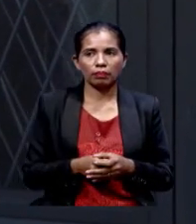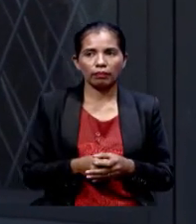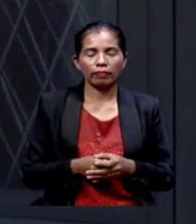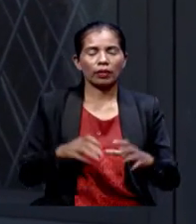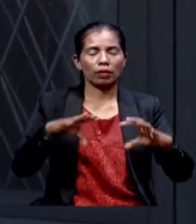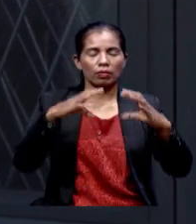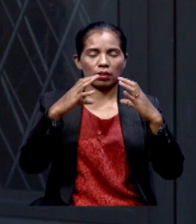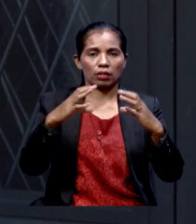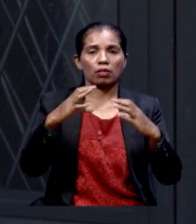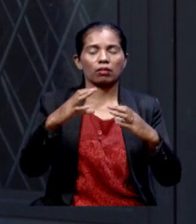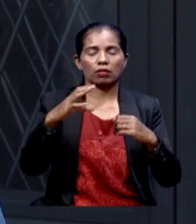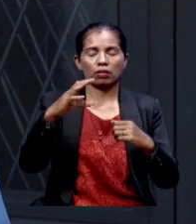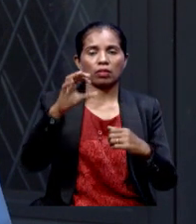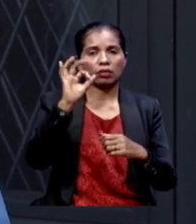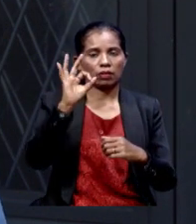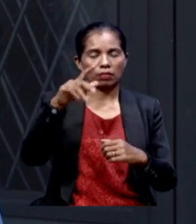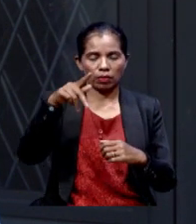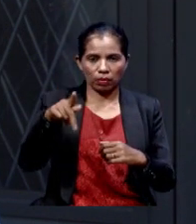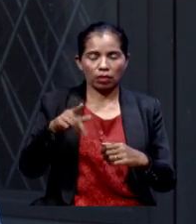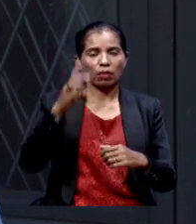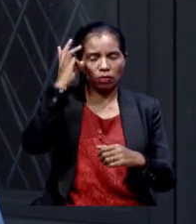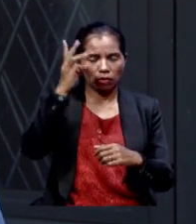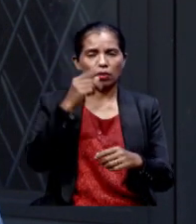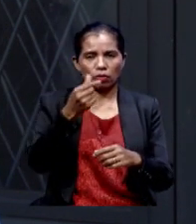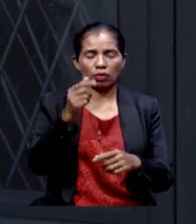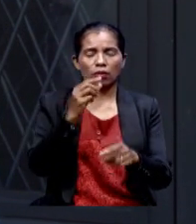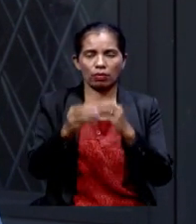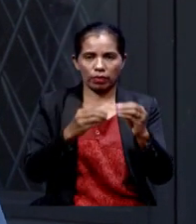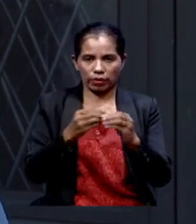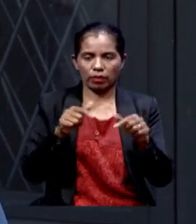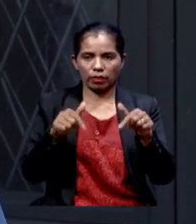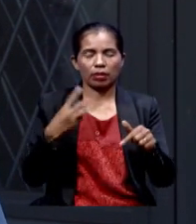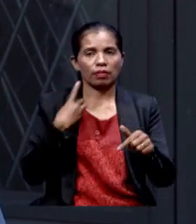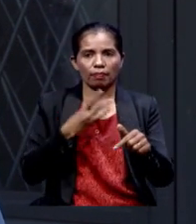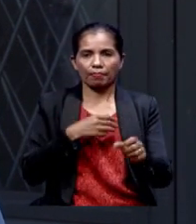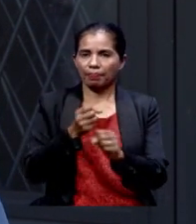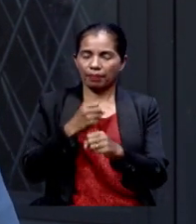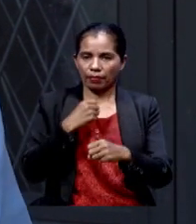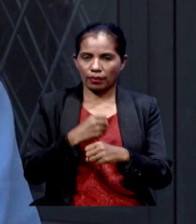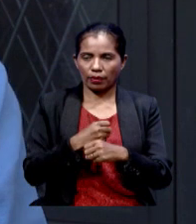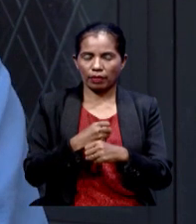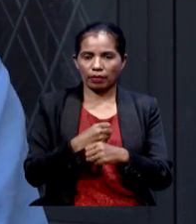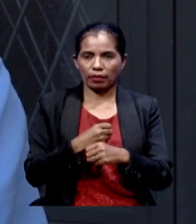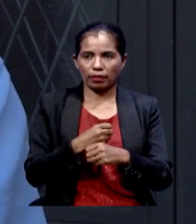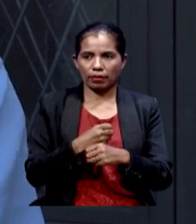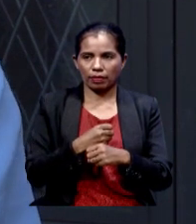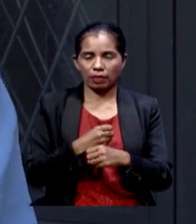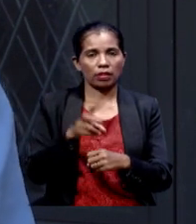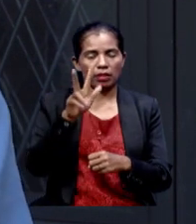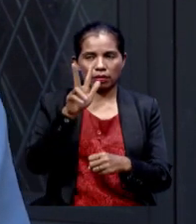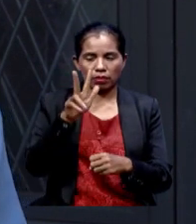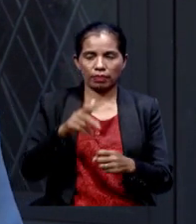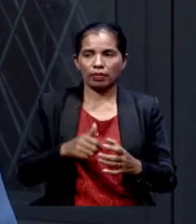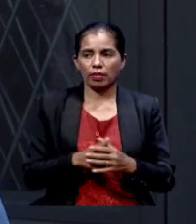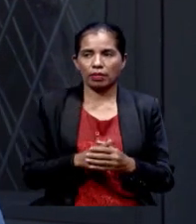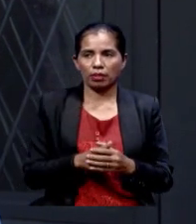comissão função pública preocupa ituan idane tamba ami halona correspondência dala rua ona